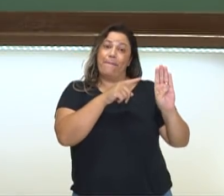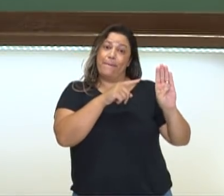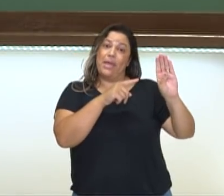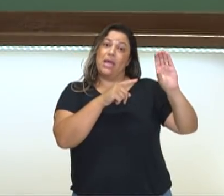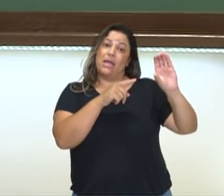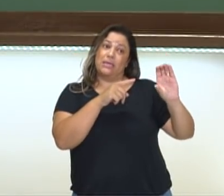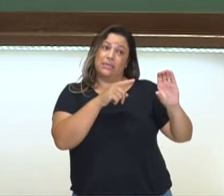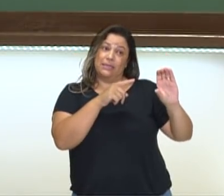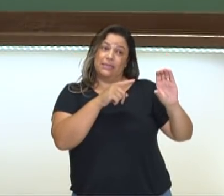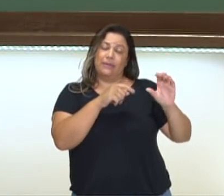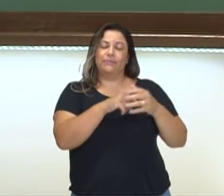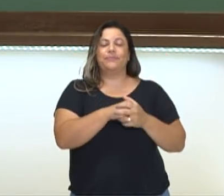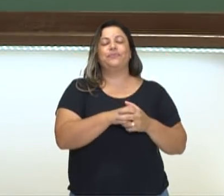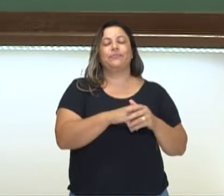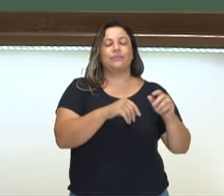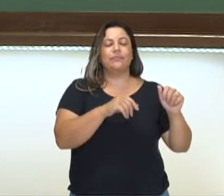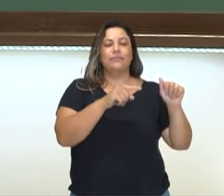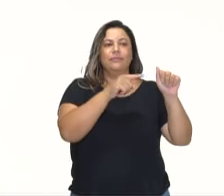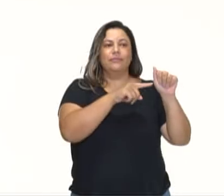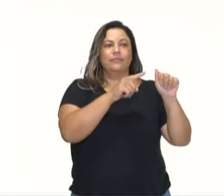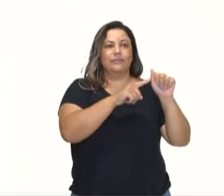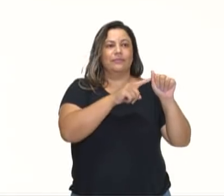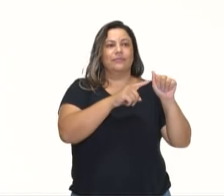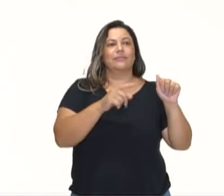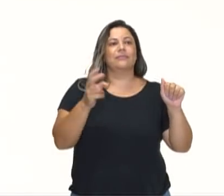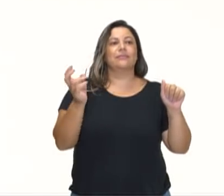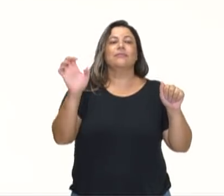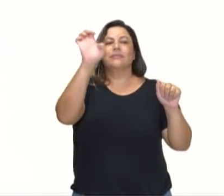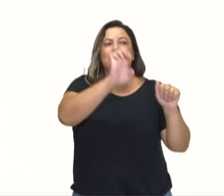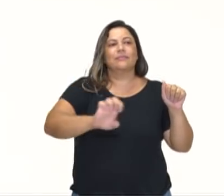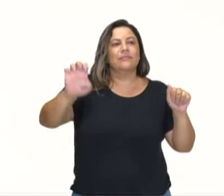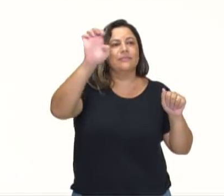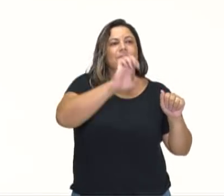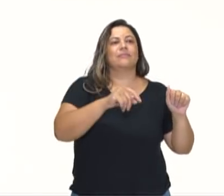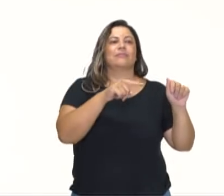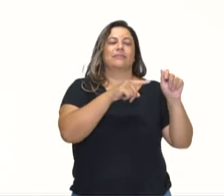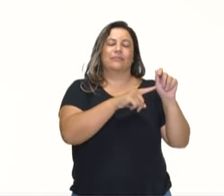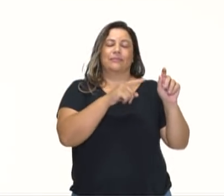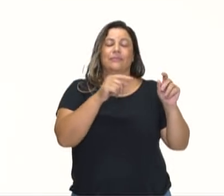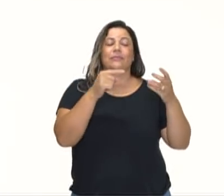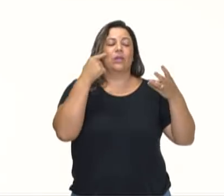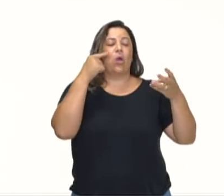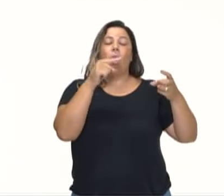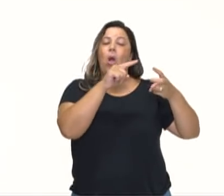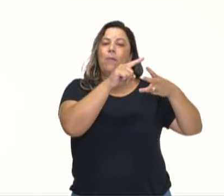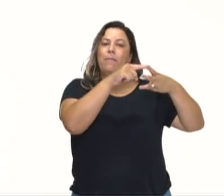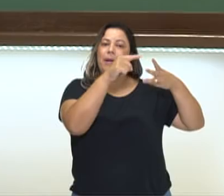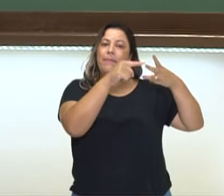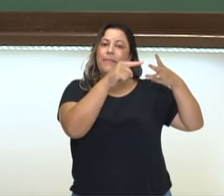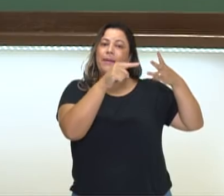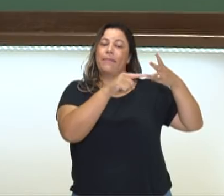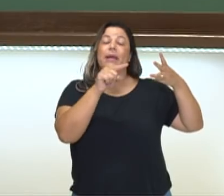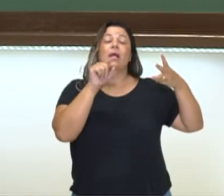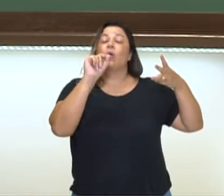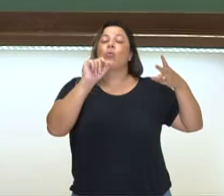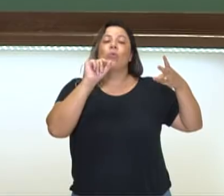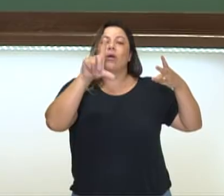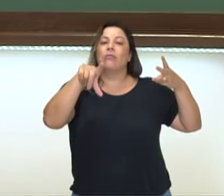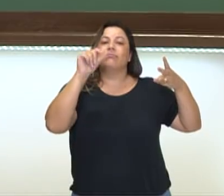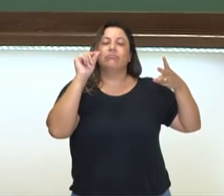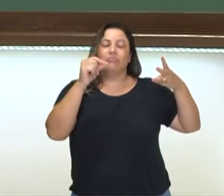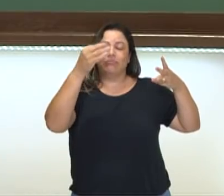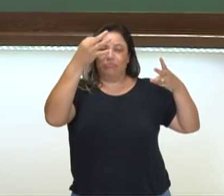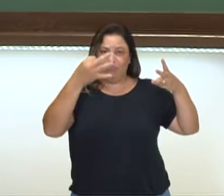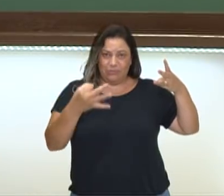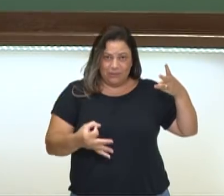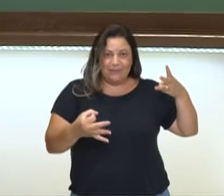A, da cultura europeia, B, africano e católico, C, indígena e africano. Vamos dar um tempinho